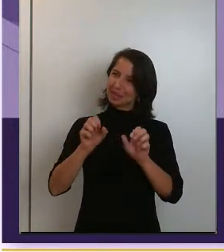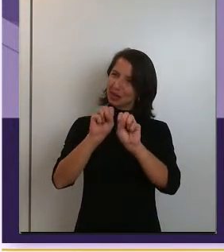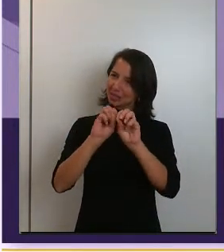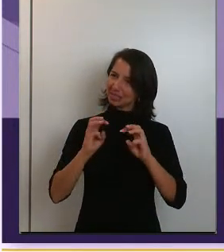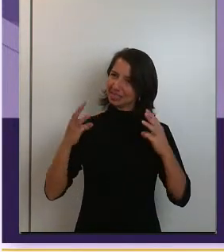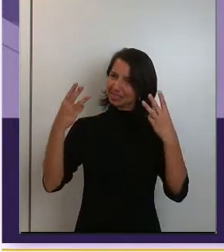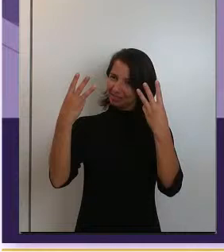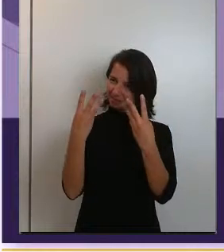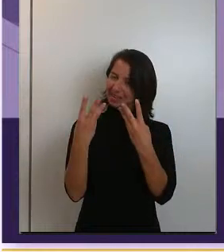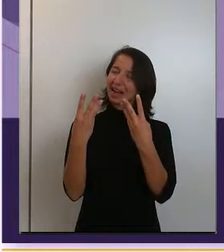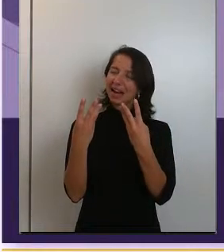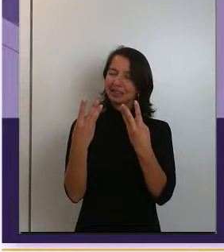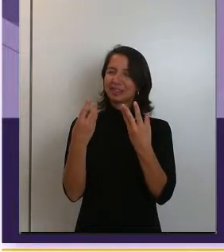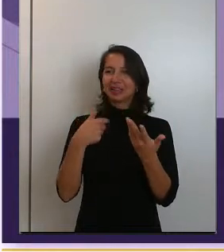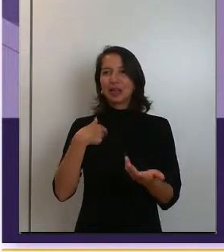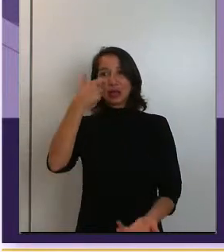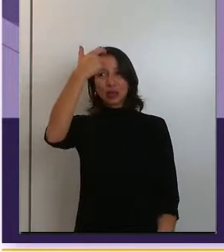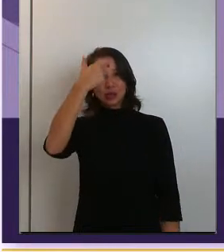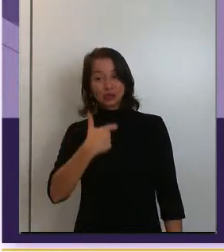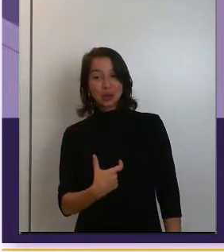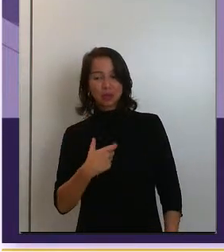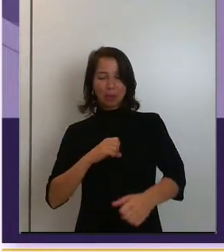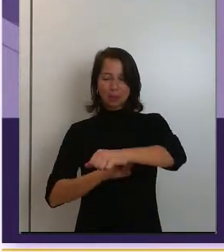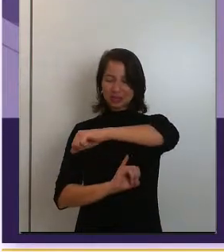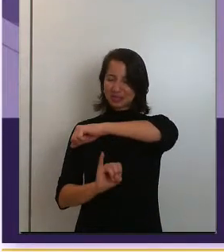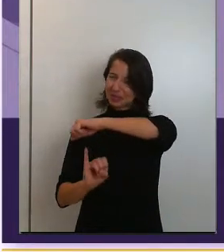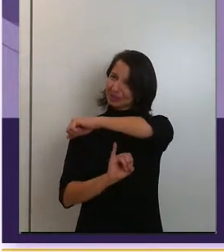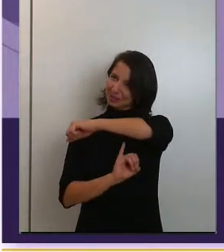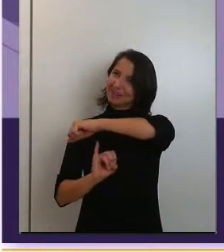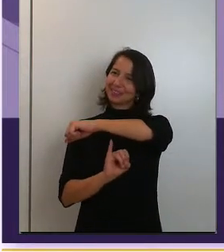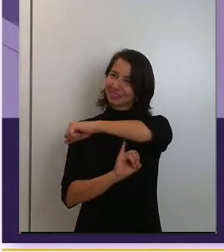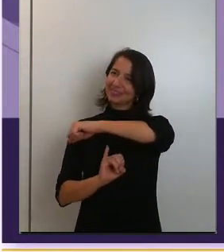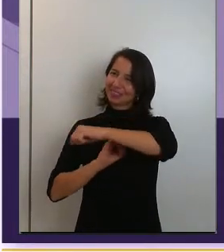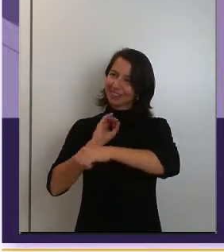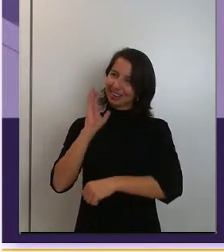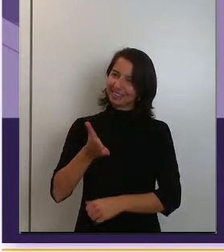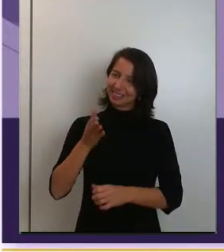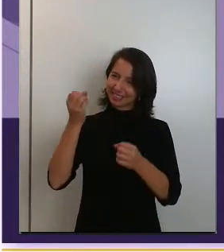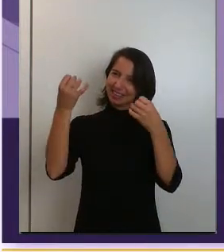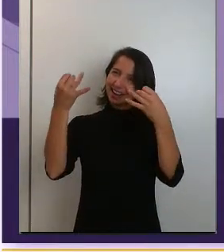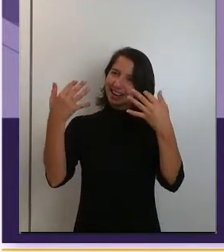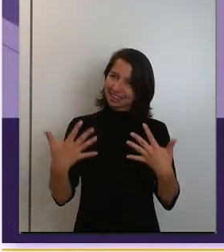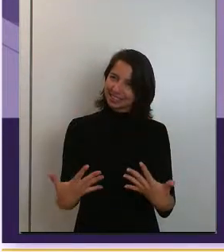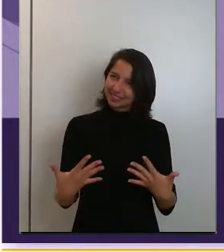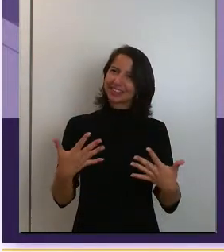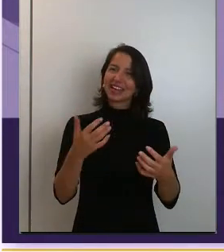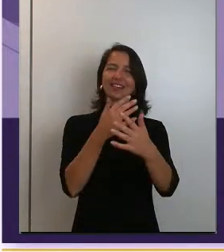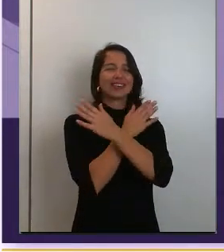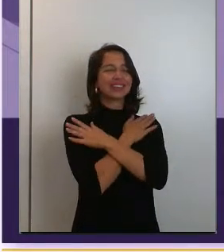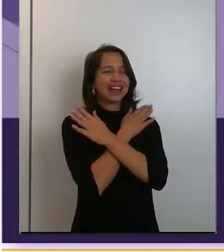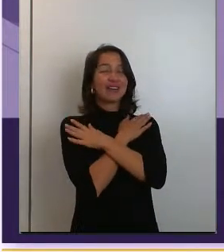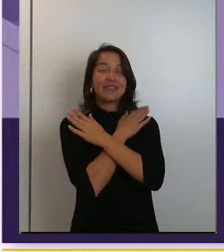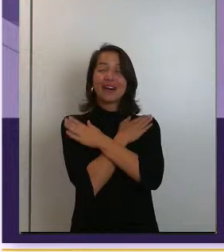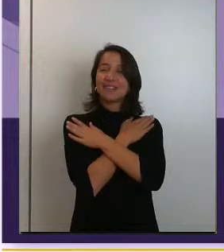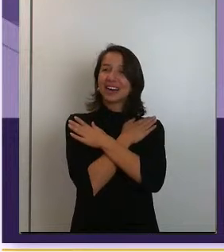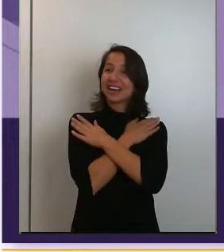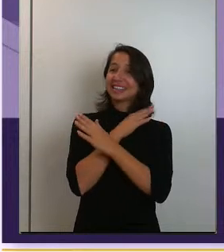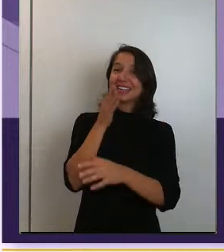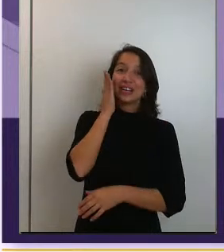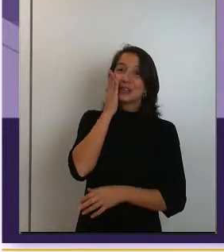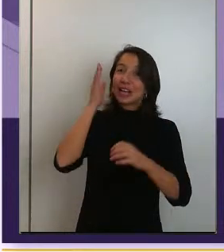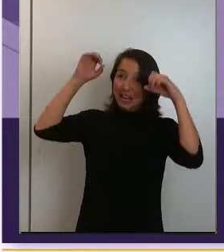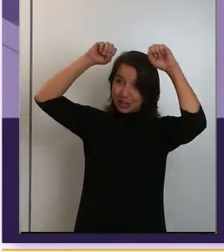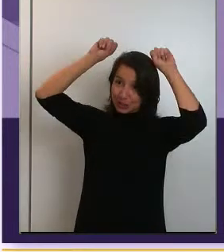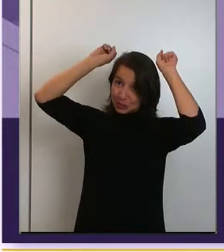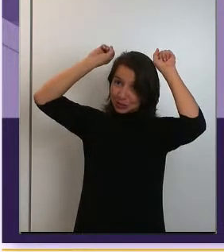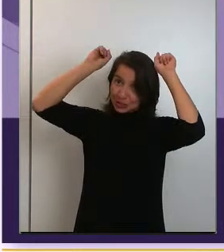pessoa informal, né? Então, apesar do evento ser formal, eu já citei várias vezes, eu vou mandar um abraço aqui, eu sei que não é o show da Xuxa, mas eu vou mandar um abraço para